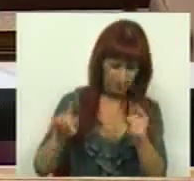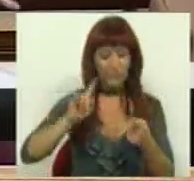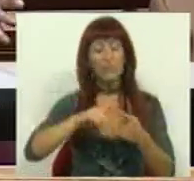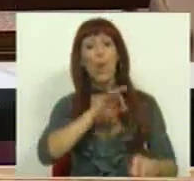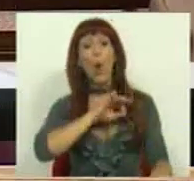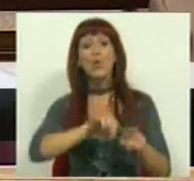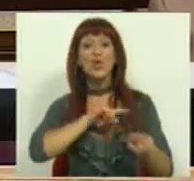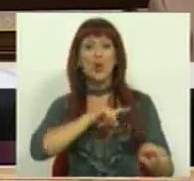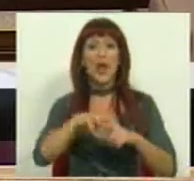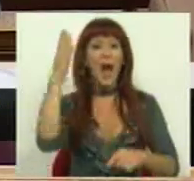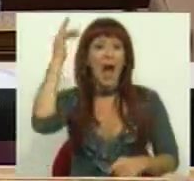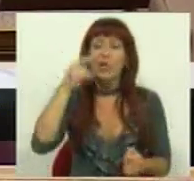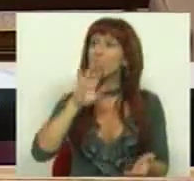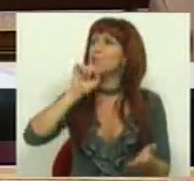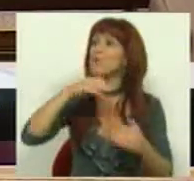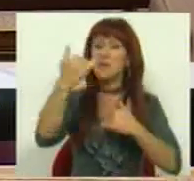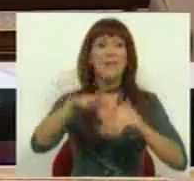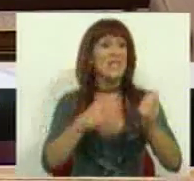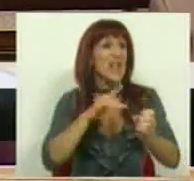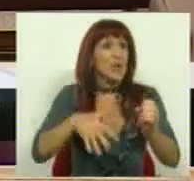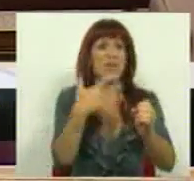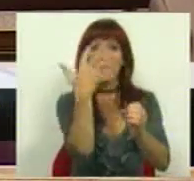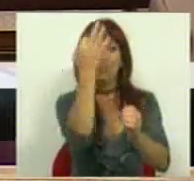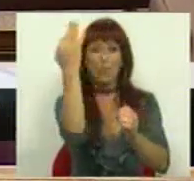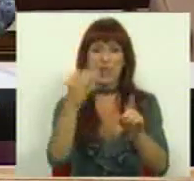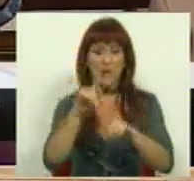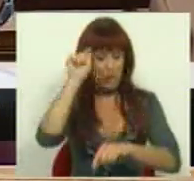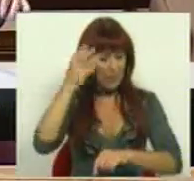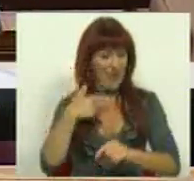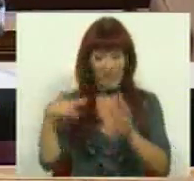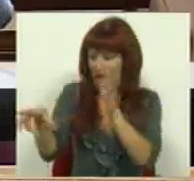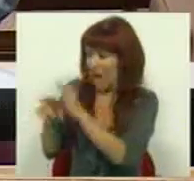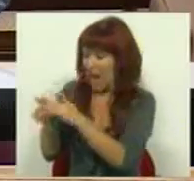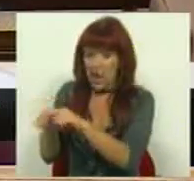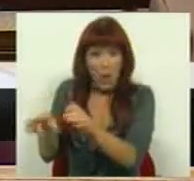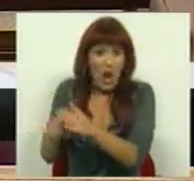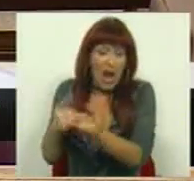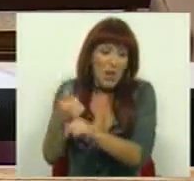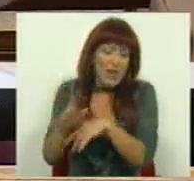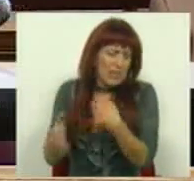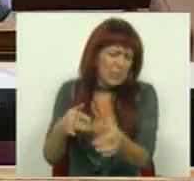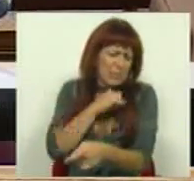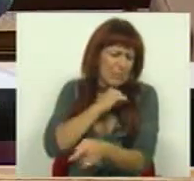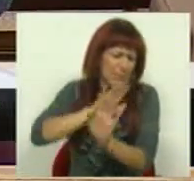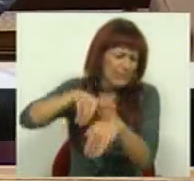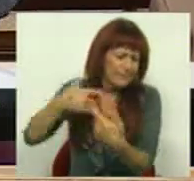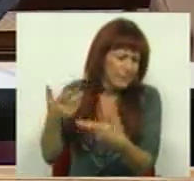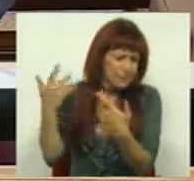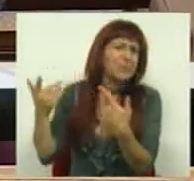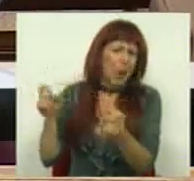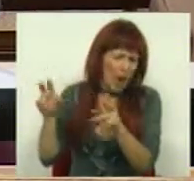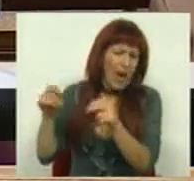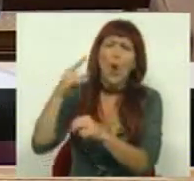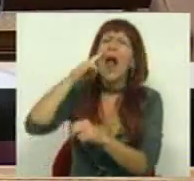Ou os senhores entendem que é possível colocar o limite do 0,5 do déficit numa lei e que é uma coisa para não levar a sério, uma espécie de